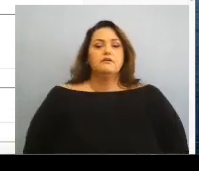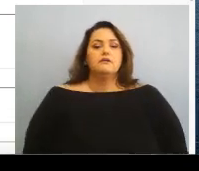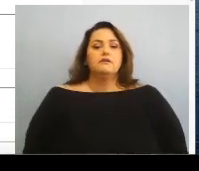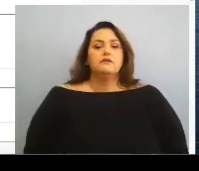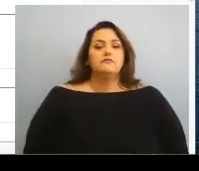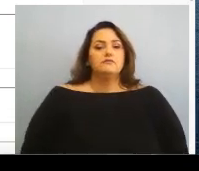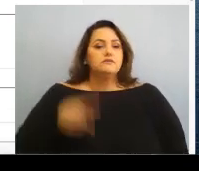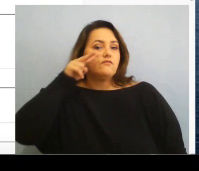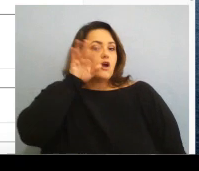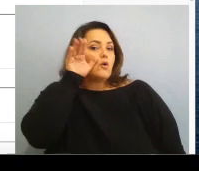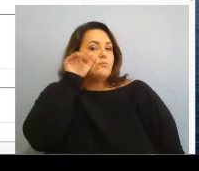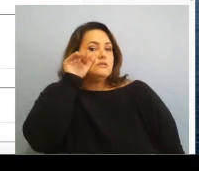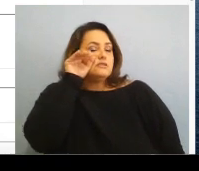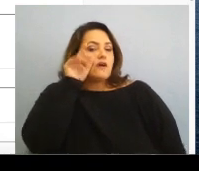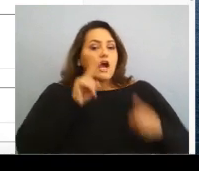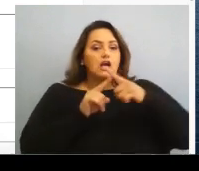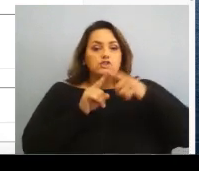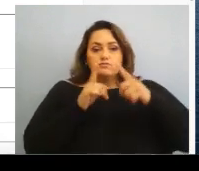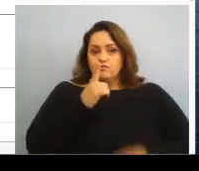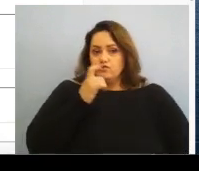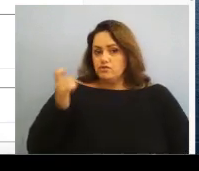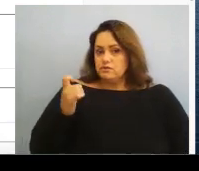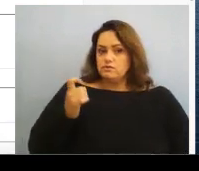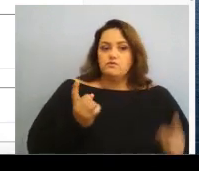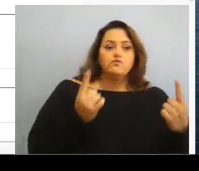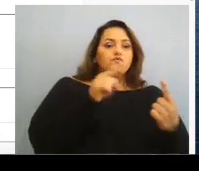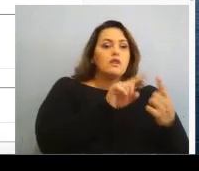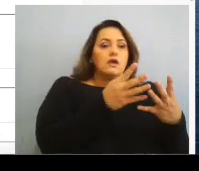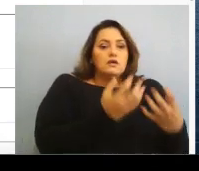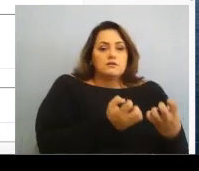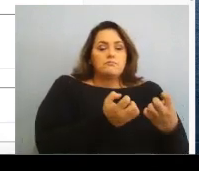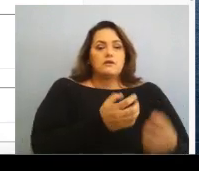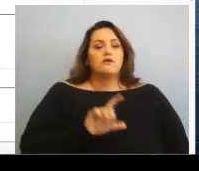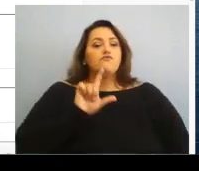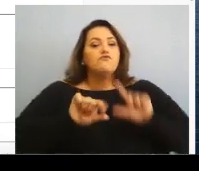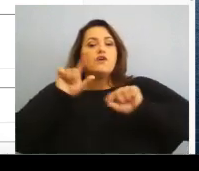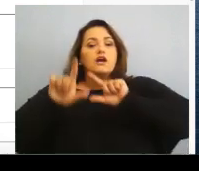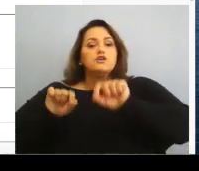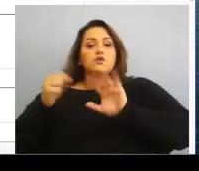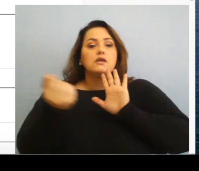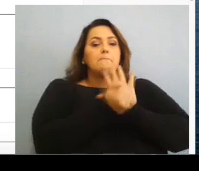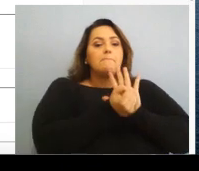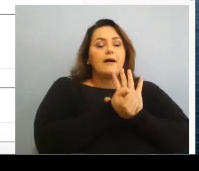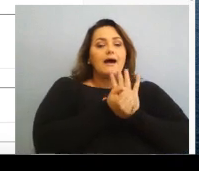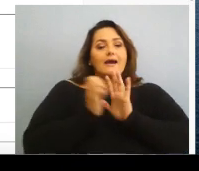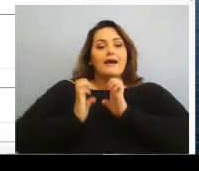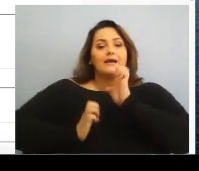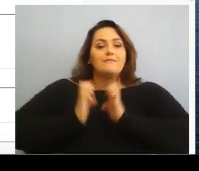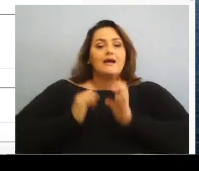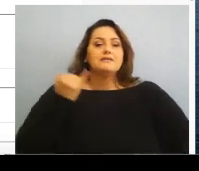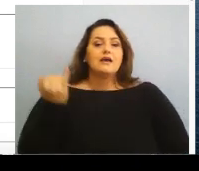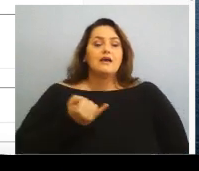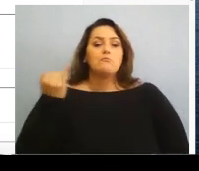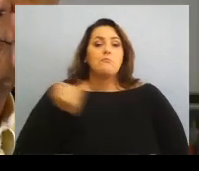vai indicar aqui as classes de resíduos que você recebe. Em seguida você vai escolher o logotipo da empresa, que é